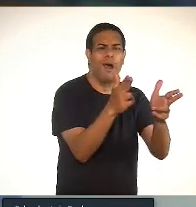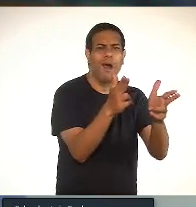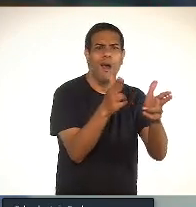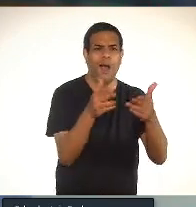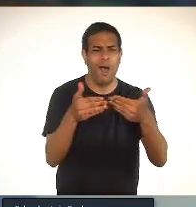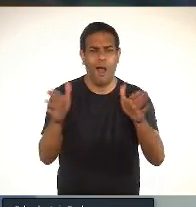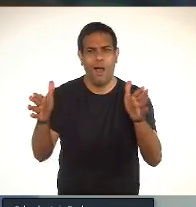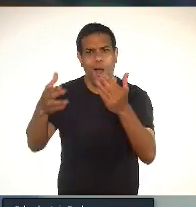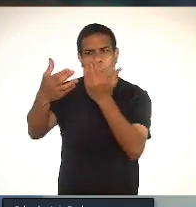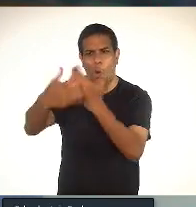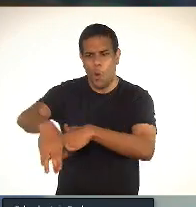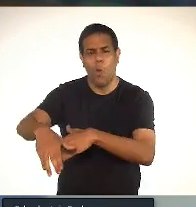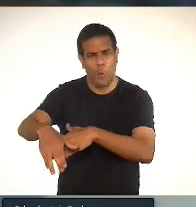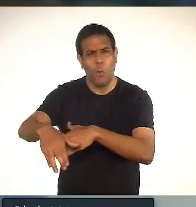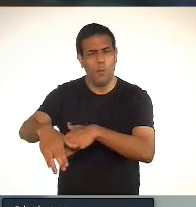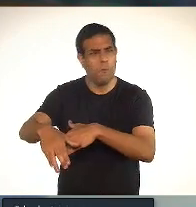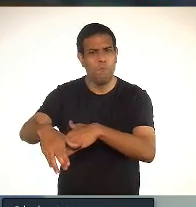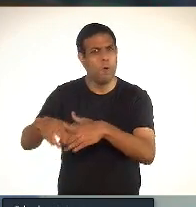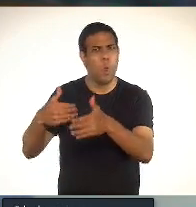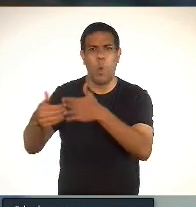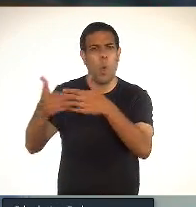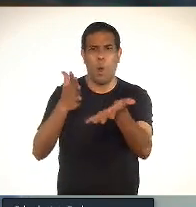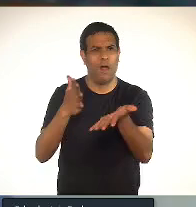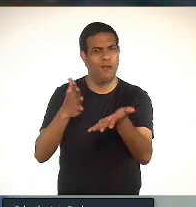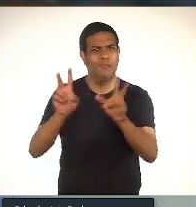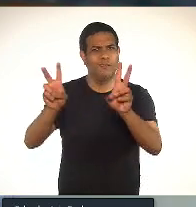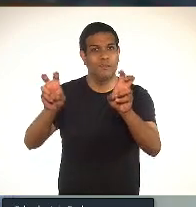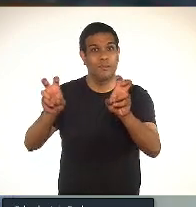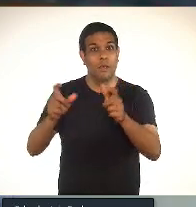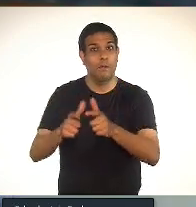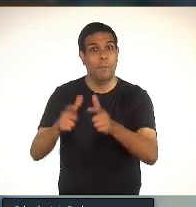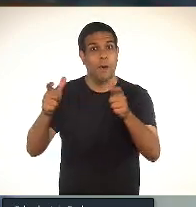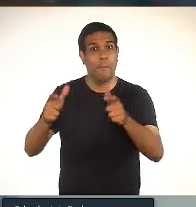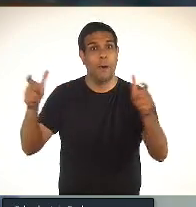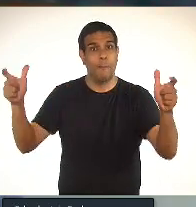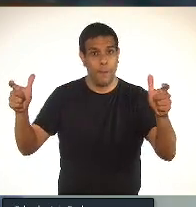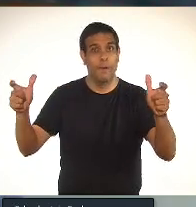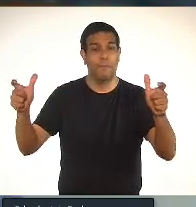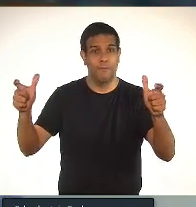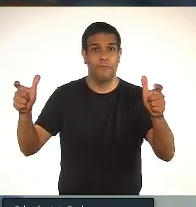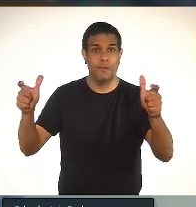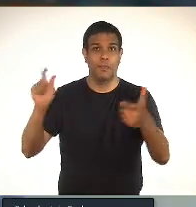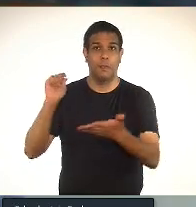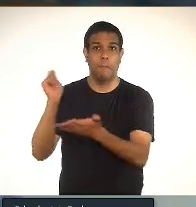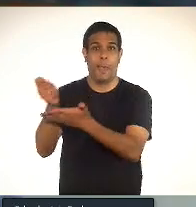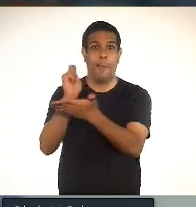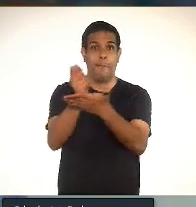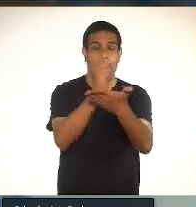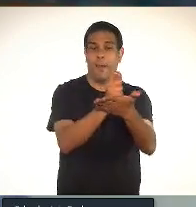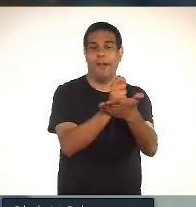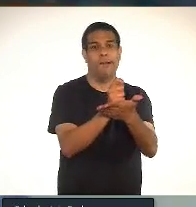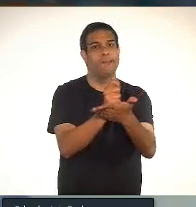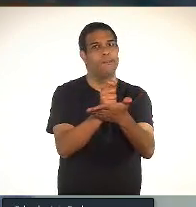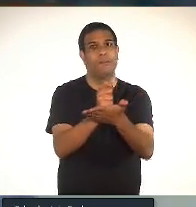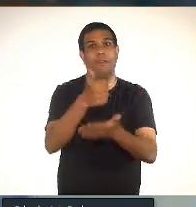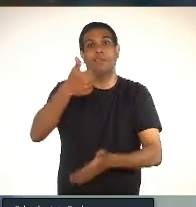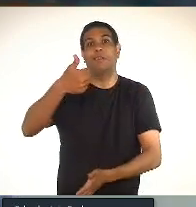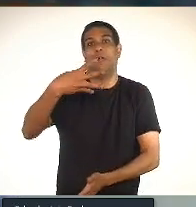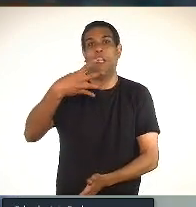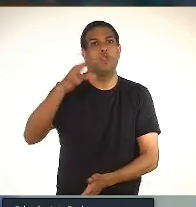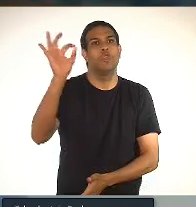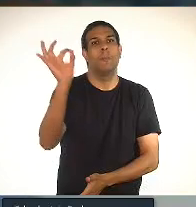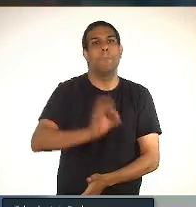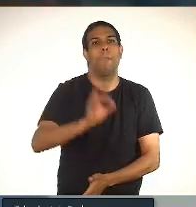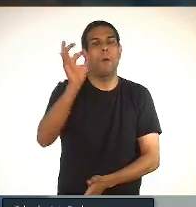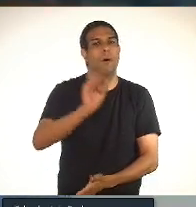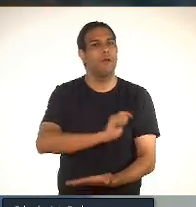um concurso público, né, você aumenta a contribuição previdenciária, que vai botar lá 14%